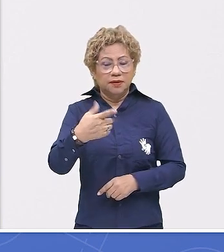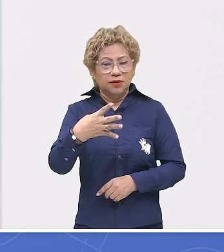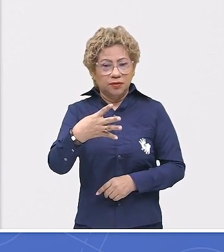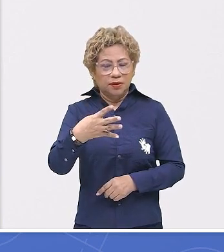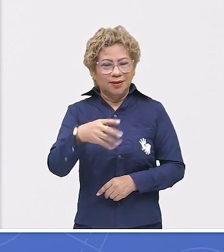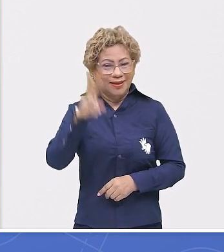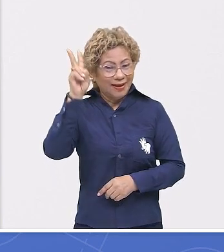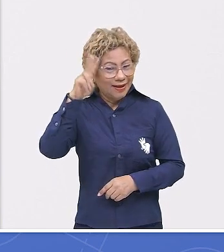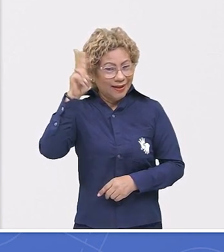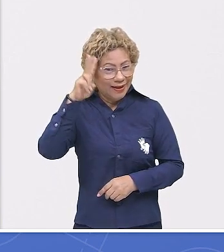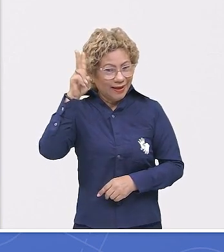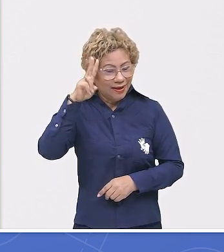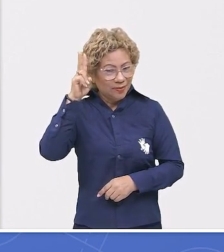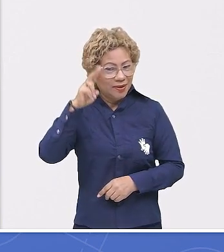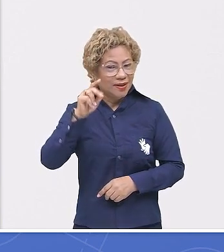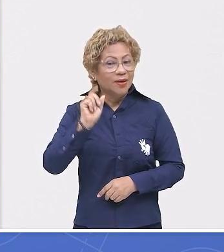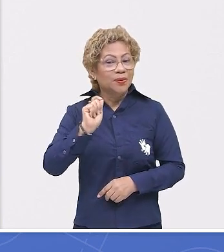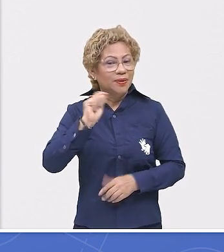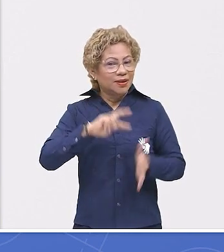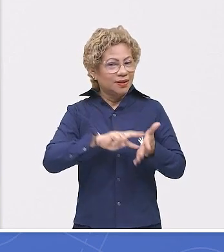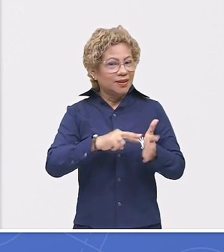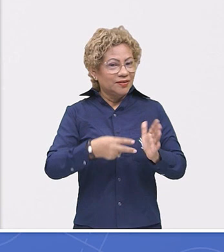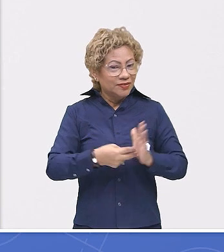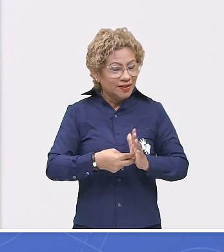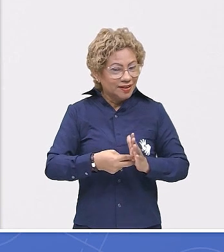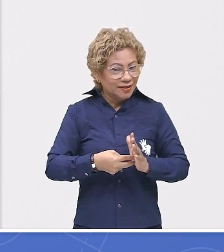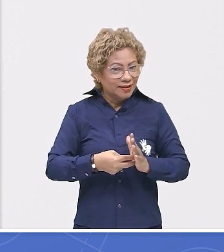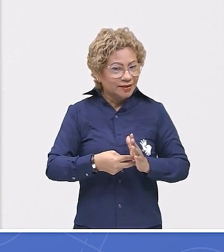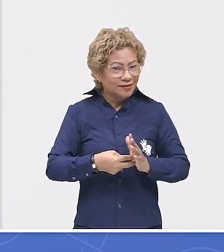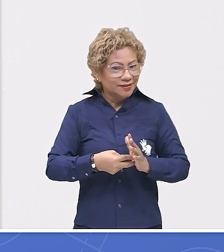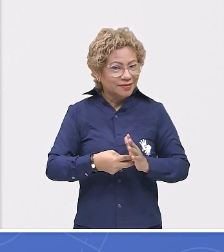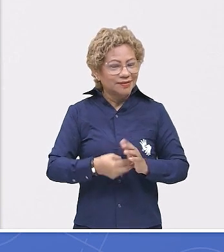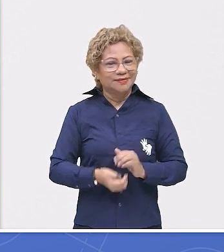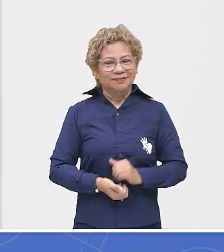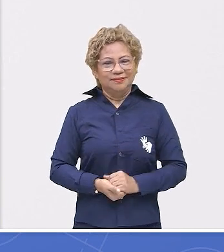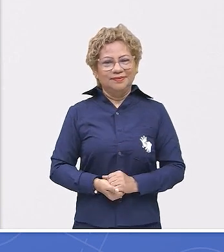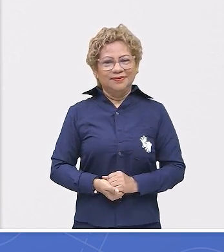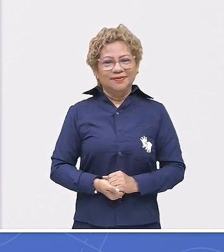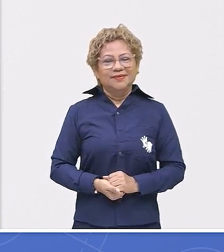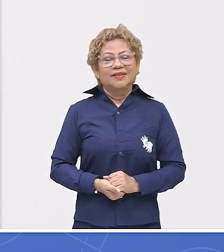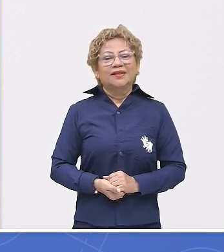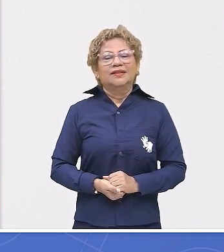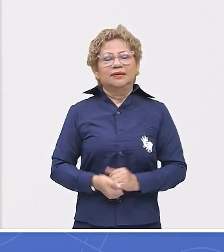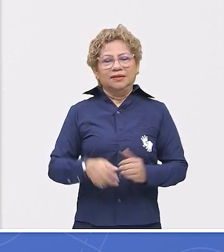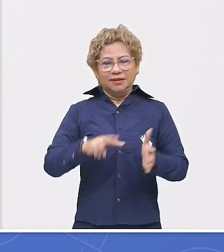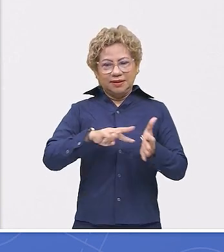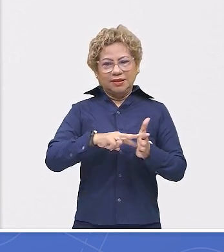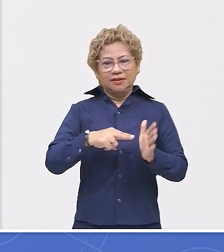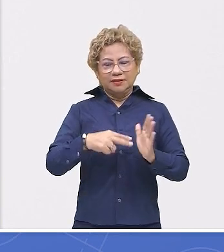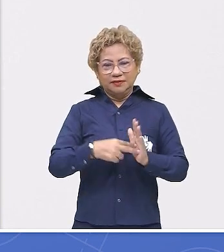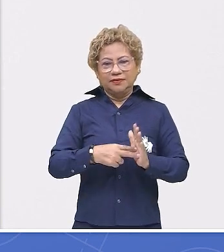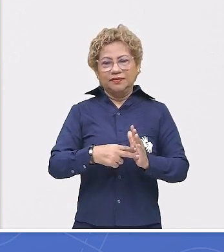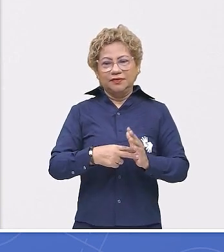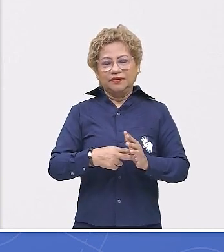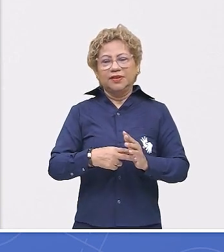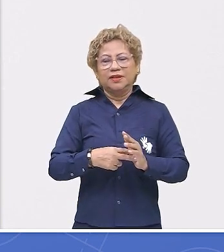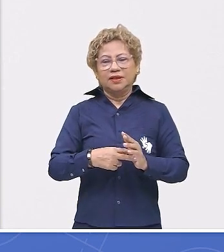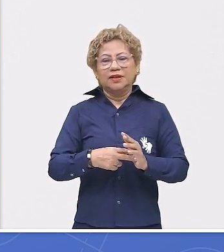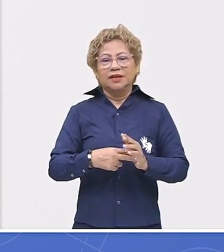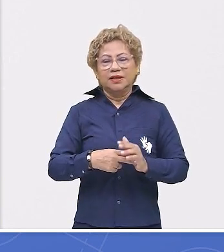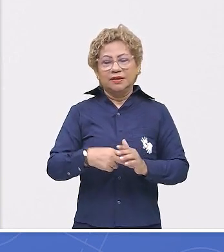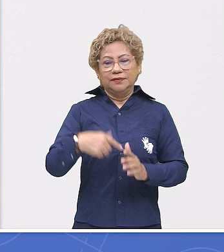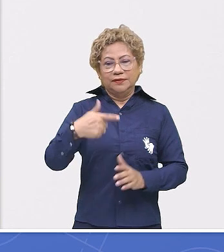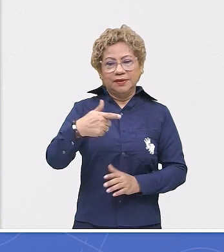essas 24 partes vão estar ligadas ao quê? A 24 horas, que são as horas que nós